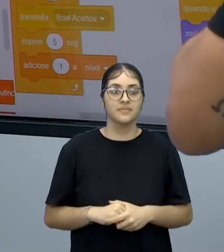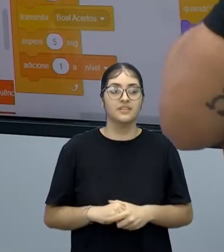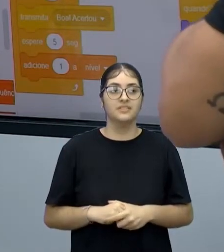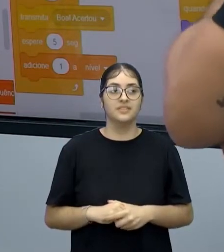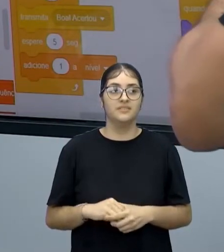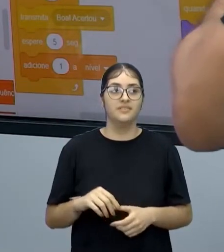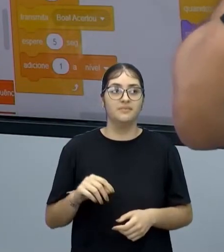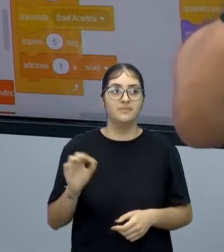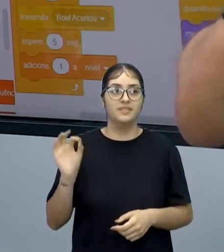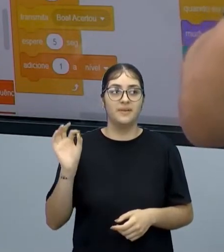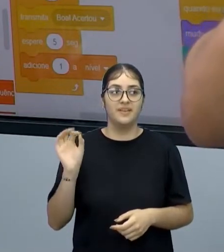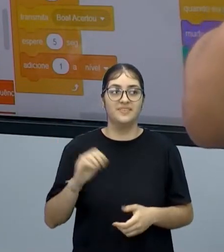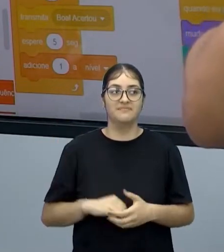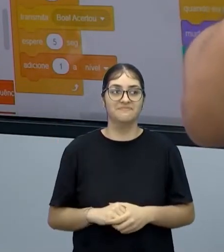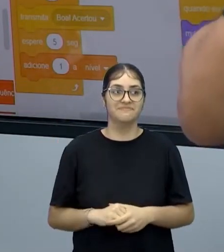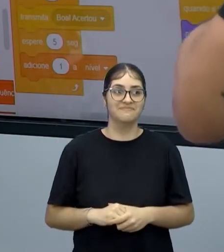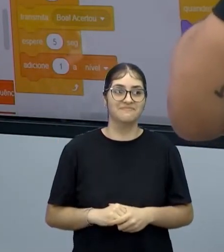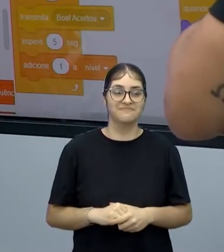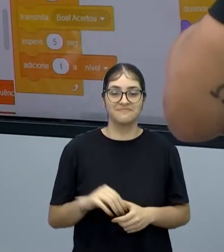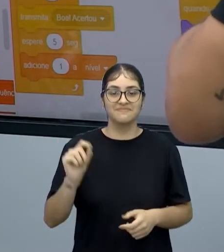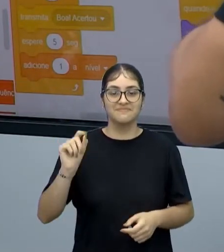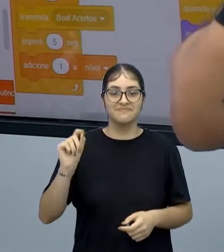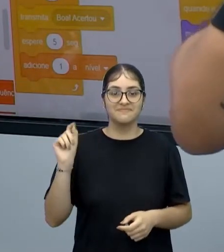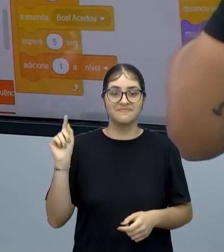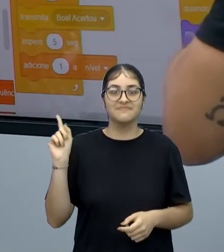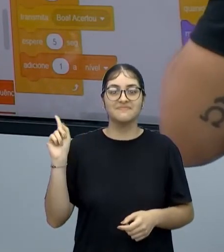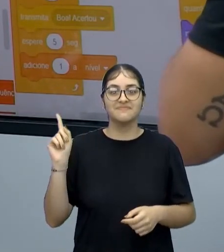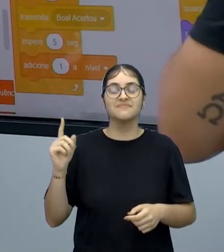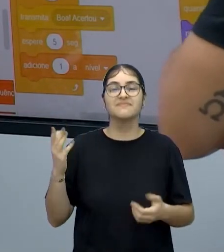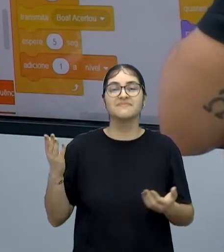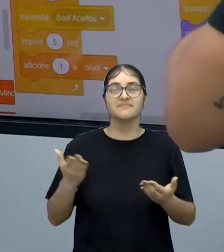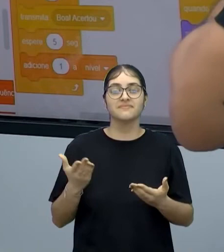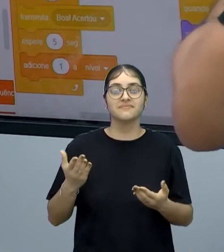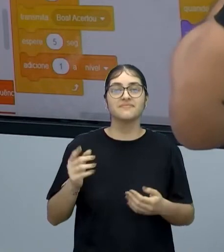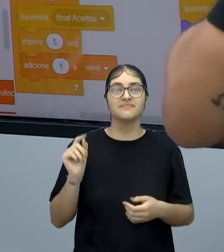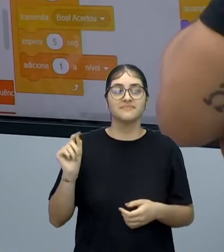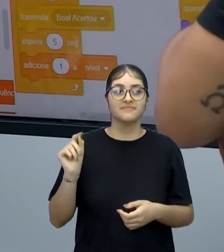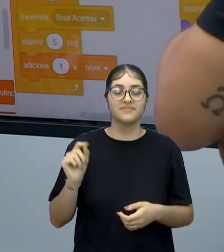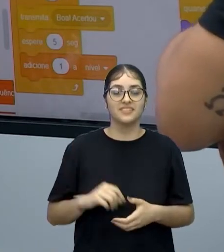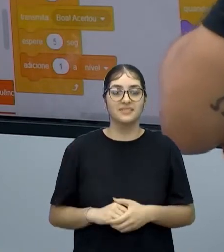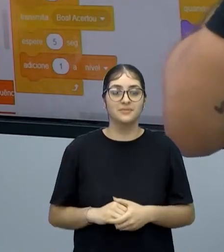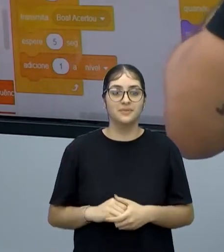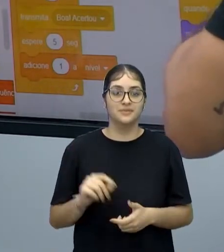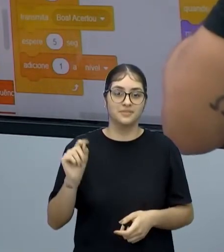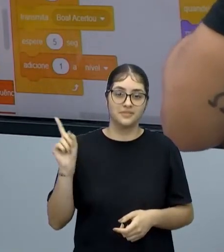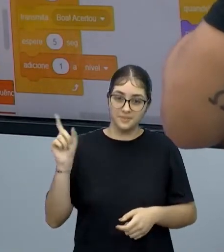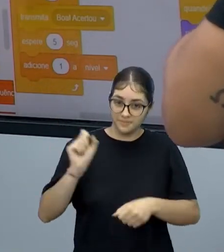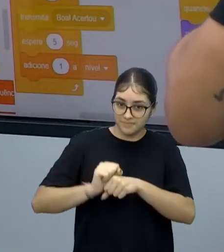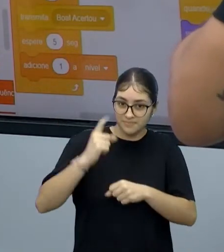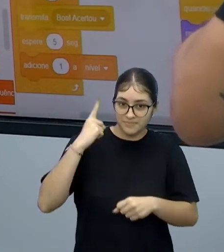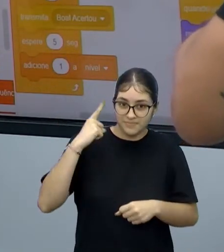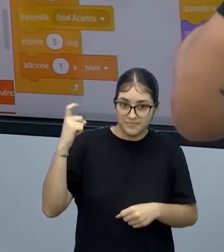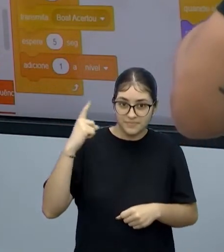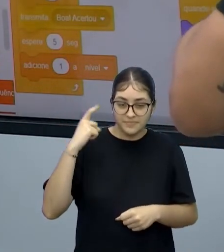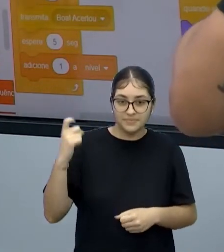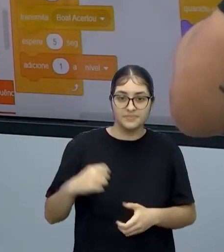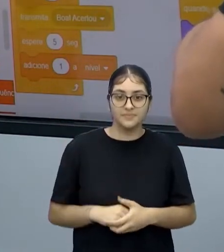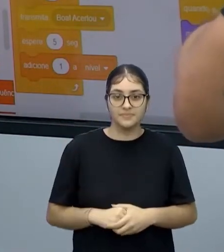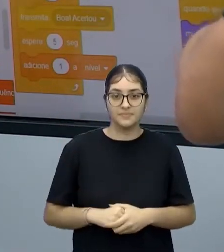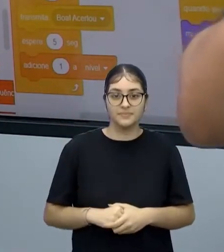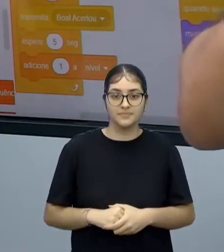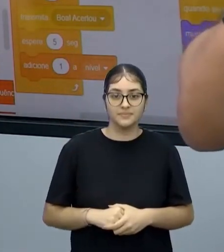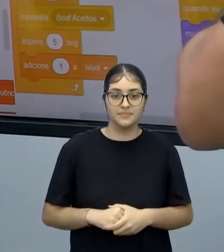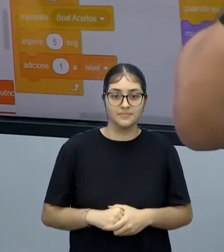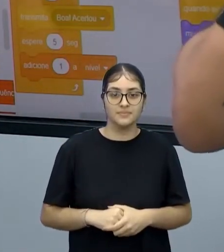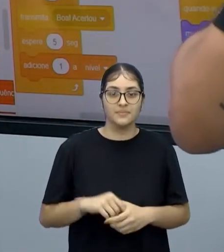vermelha. Um som qualquer. Ele já tem isso no programa. Basta você falar que é para pôr um som. Legal. Isso eu não consigo escolher qual é o som.